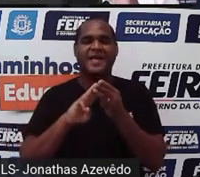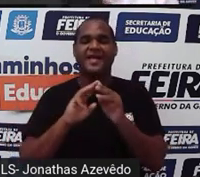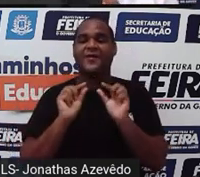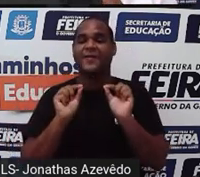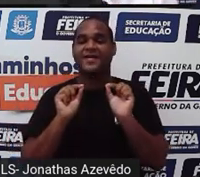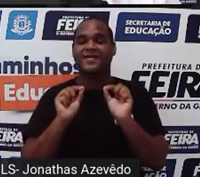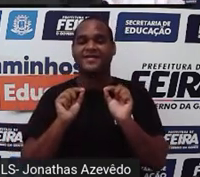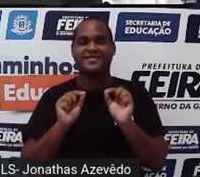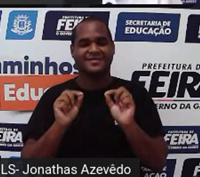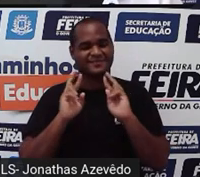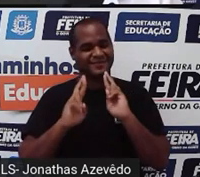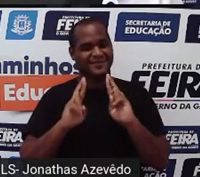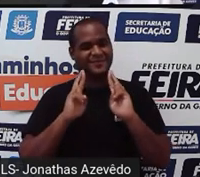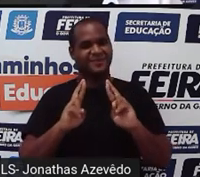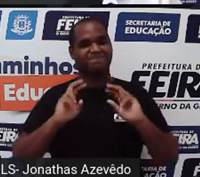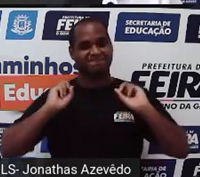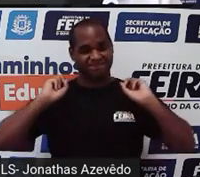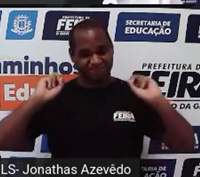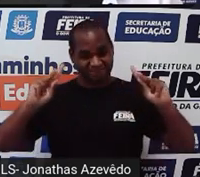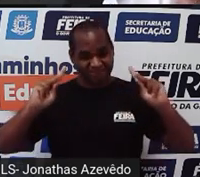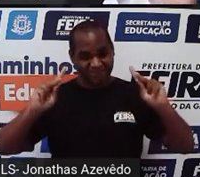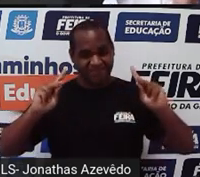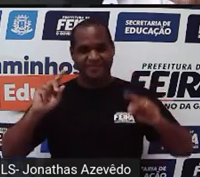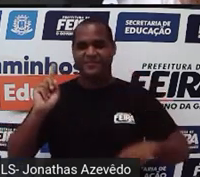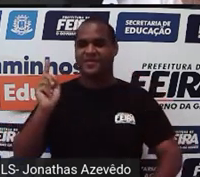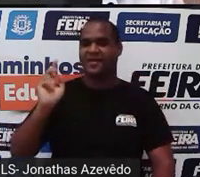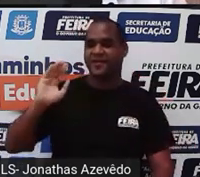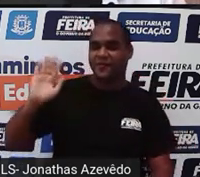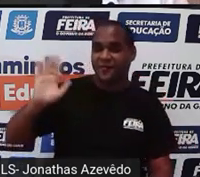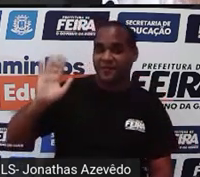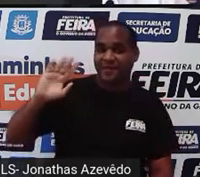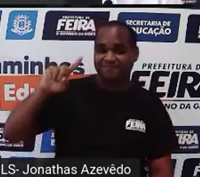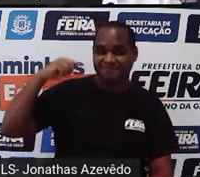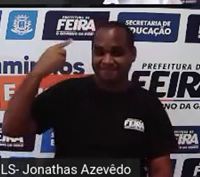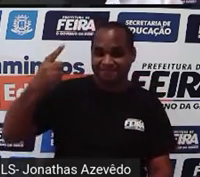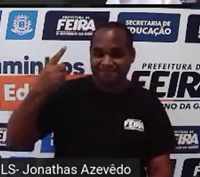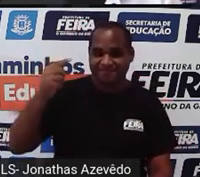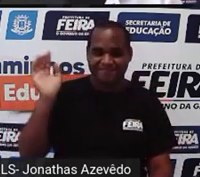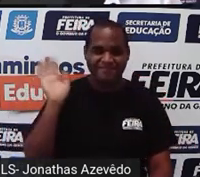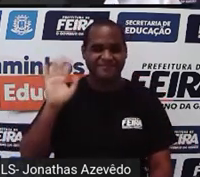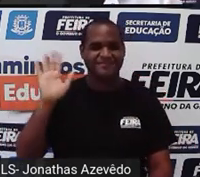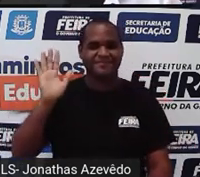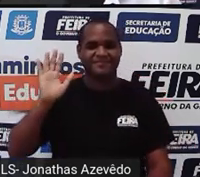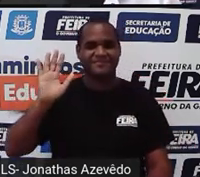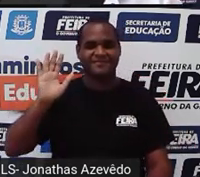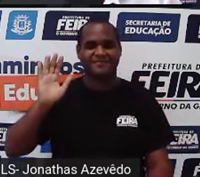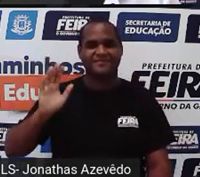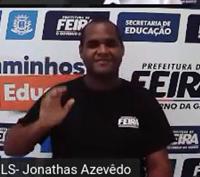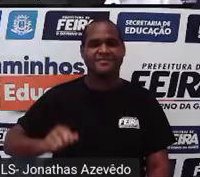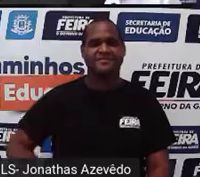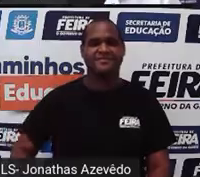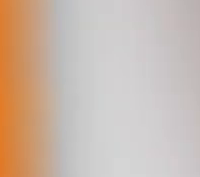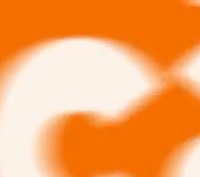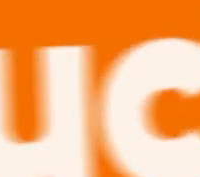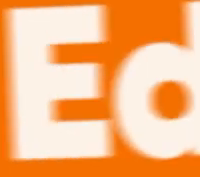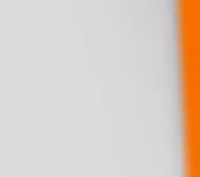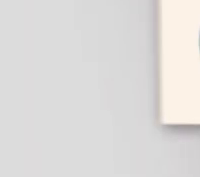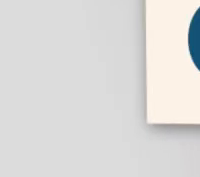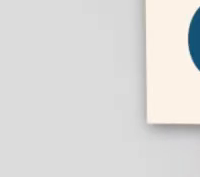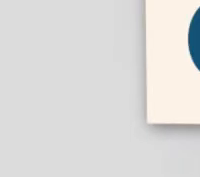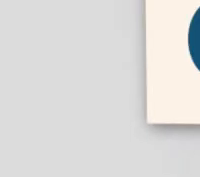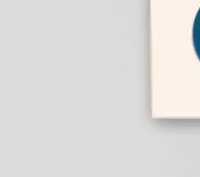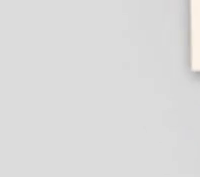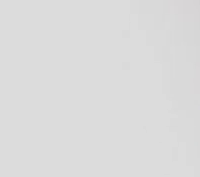matemática é e é isso aí valeu até a próxima bye bye E aí